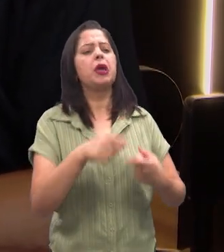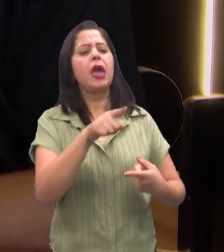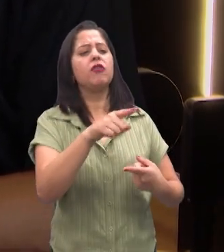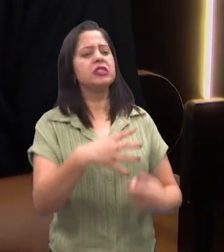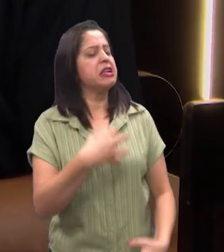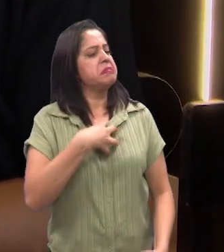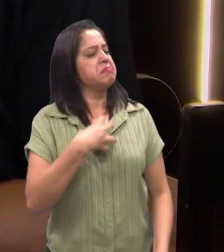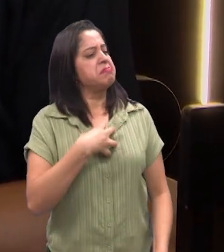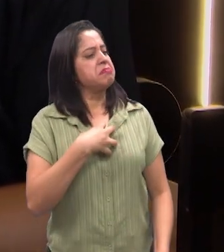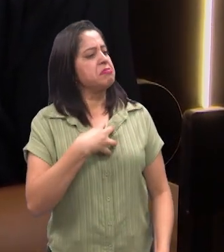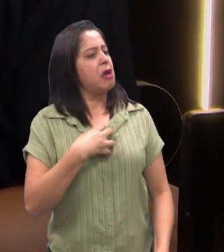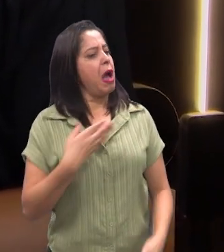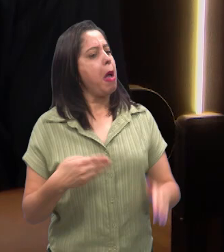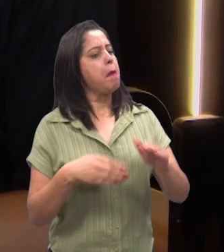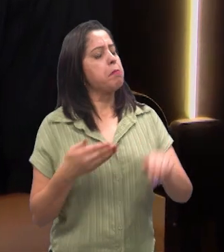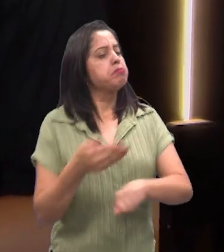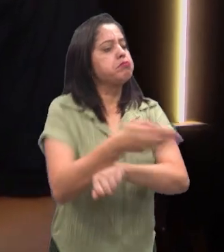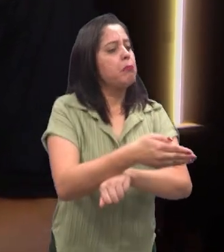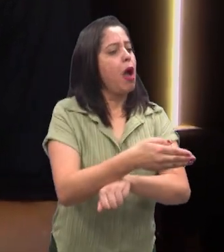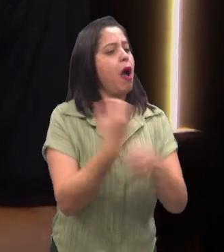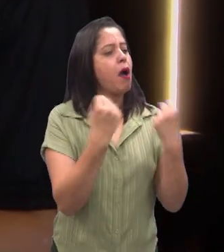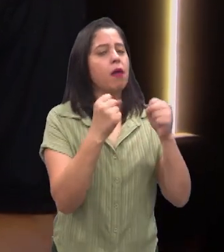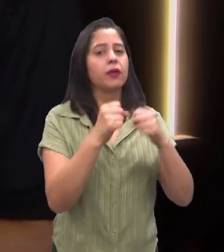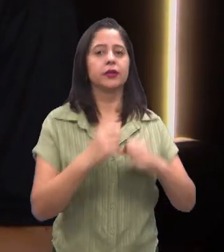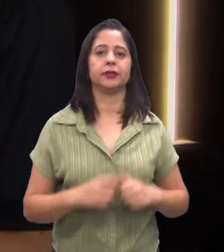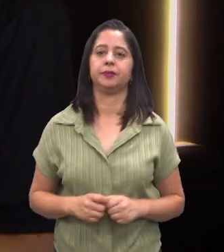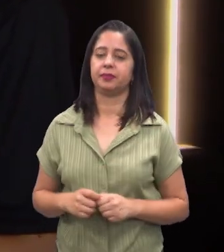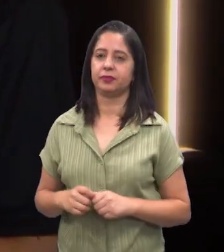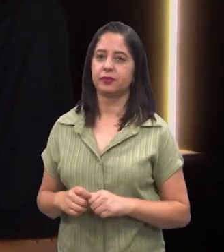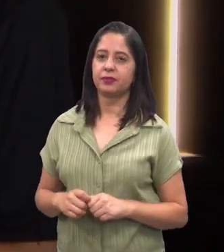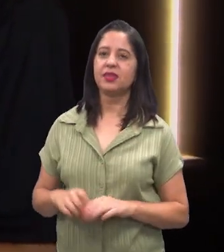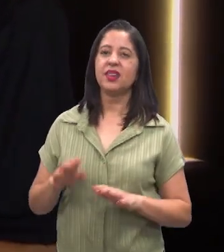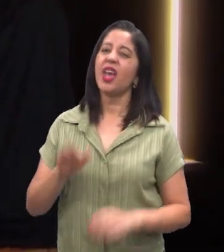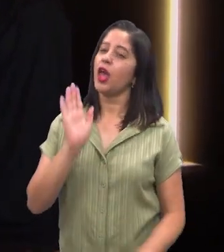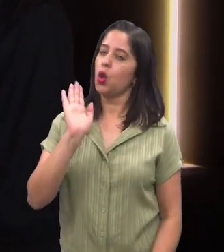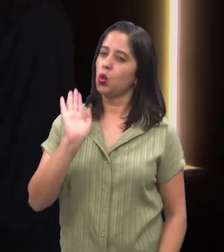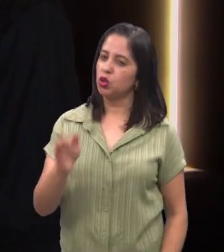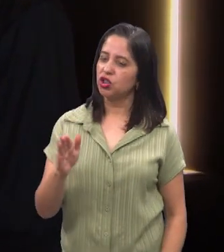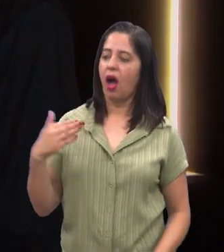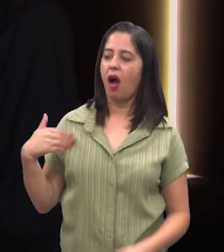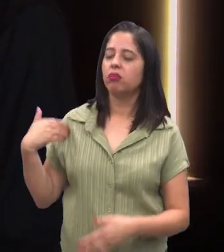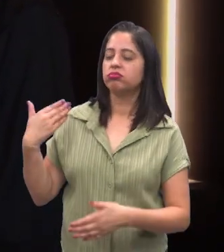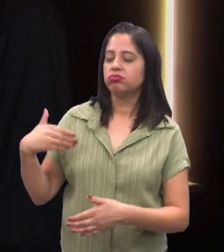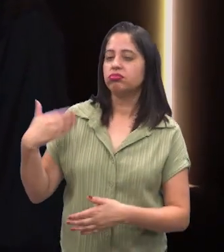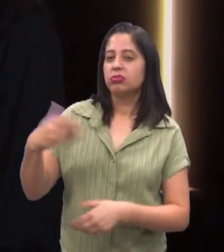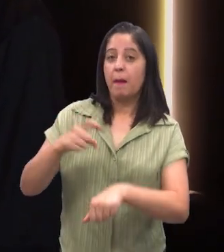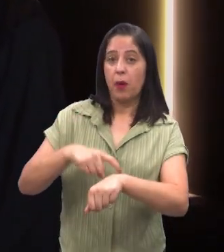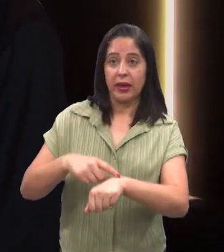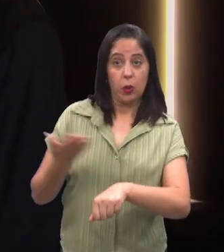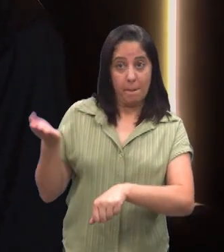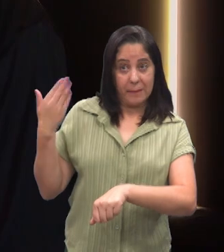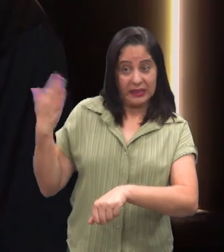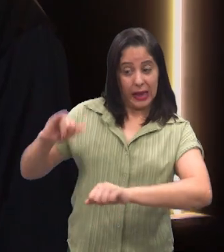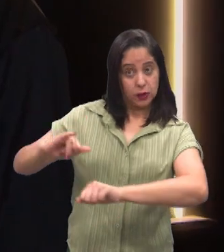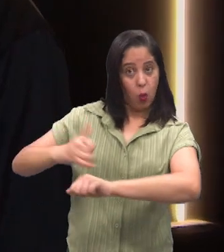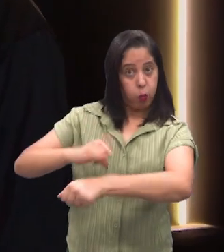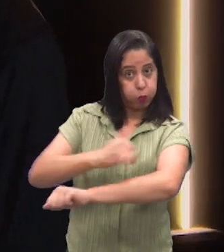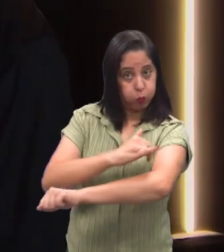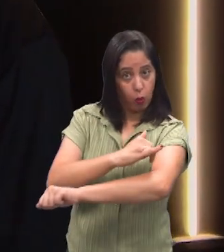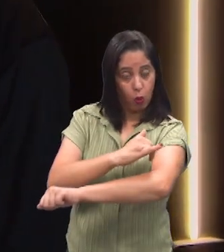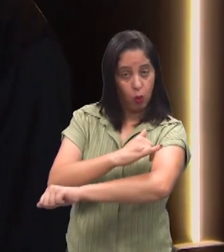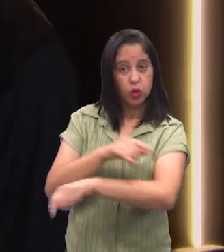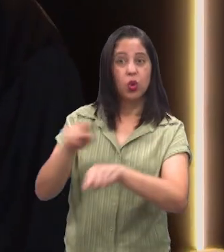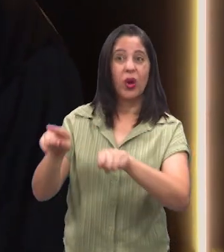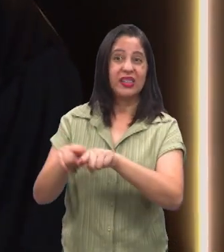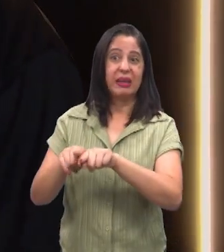te motivou a procurar fazer atividade física? Olha, eu já passei por vários momentos. Eu já fui obeso e também já passei por um